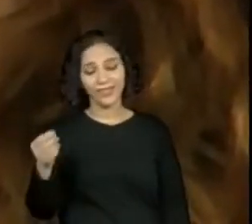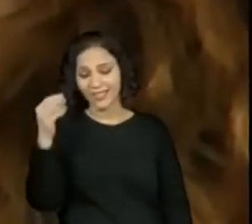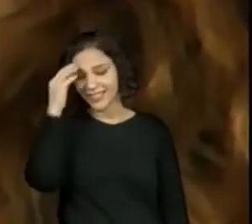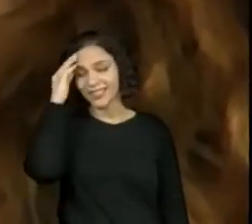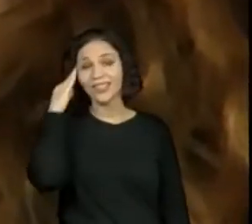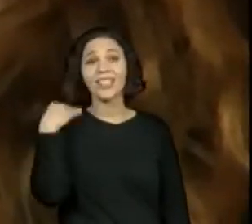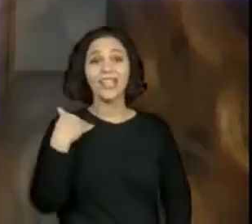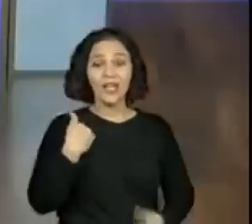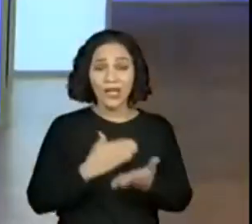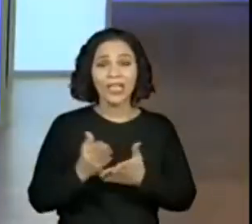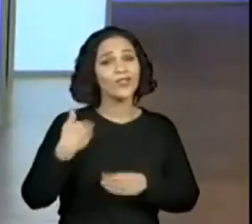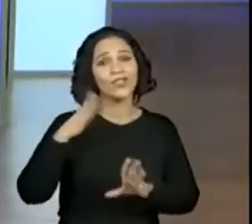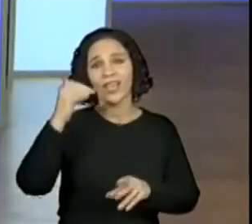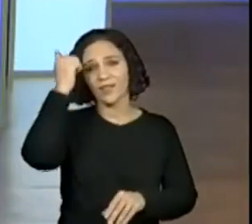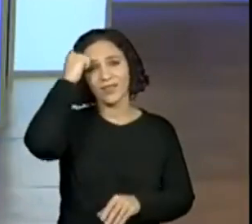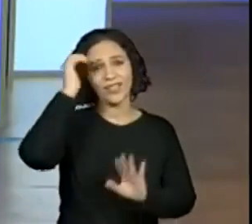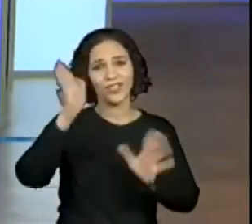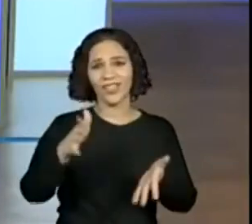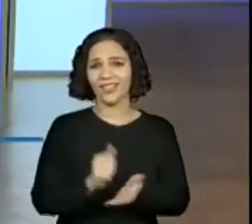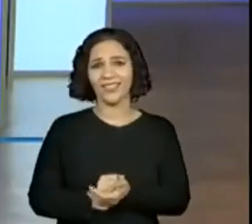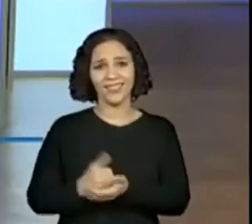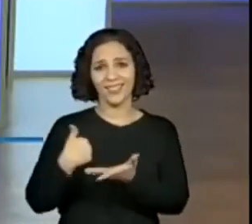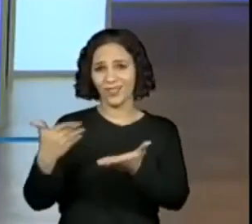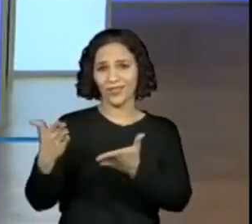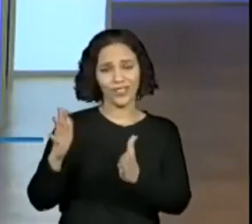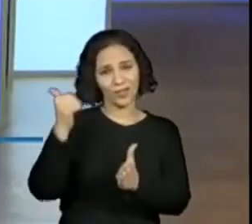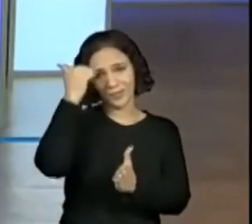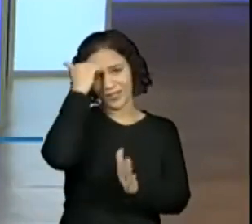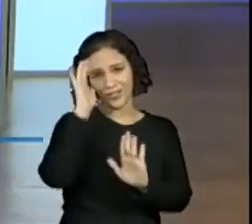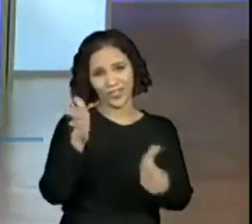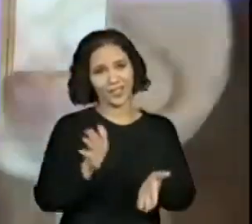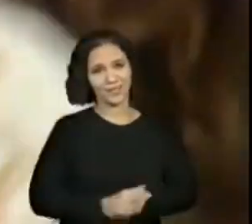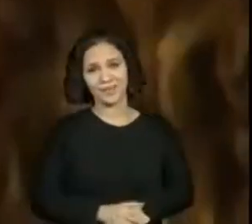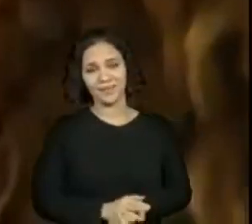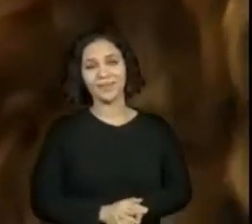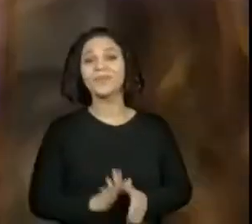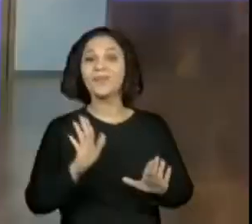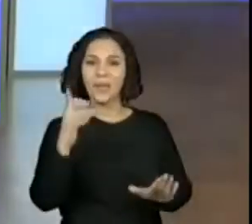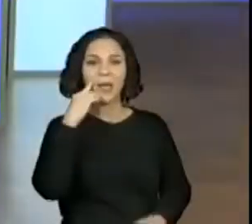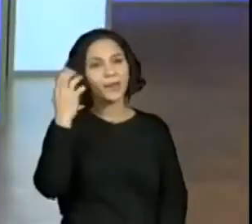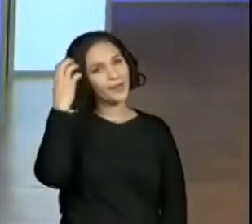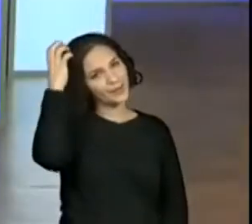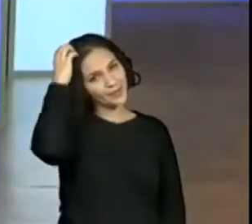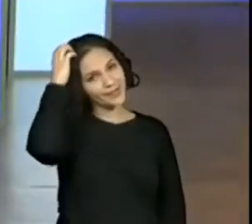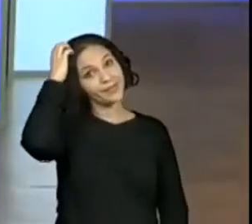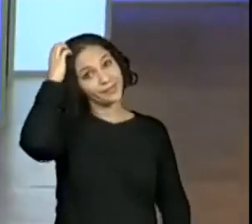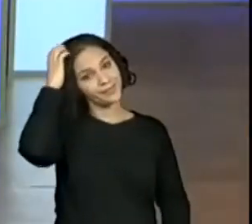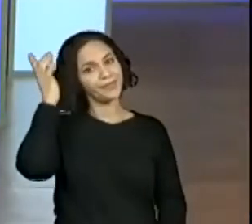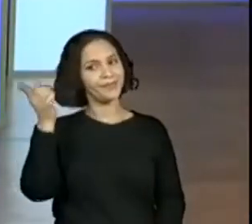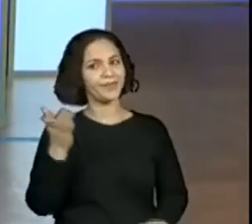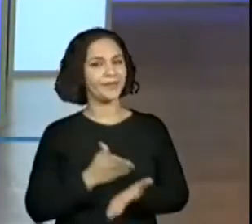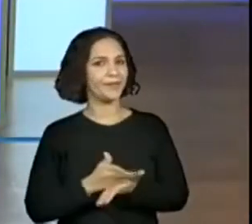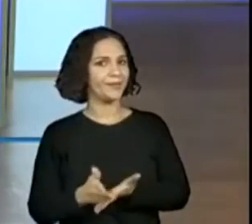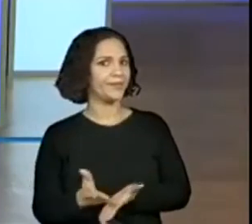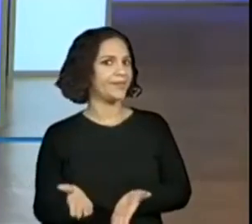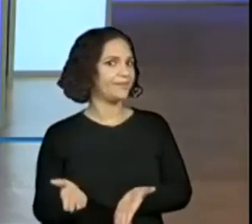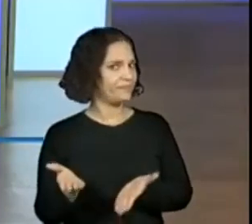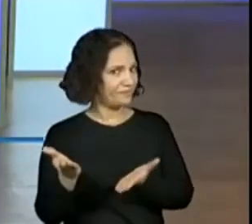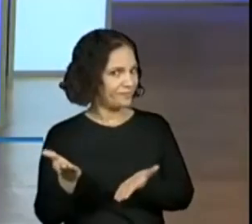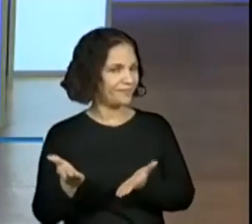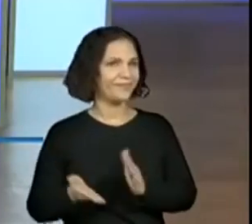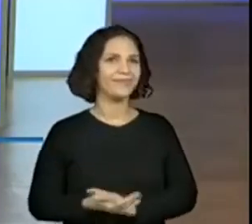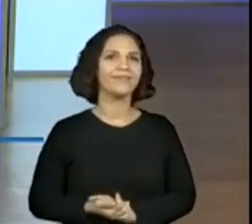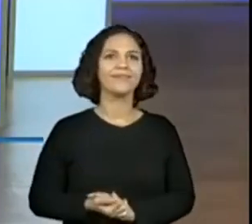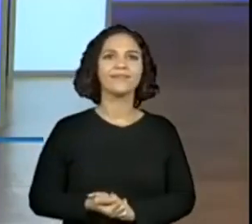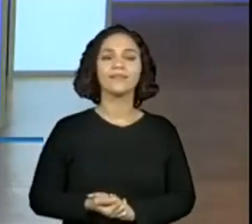a gente começa me arrepender pessoal então vamos lá a que a gente tirou coroa Então quem vai jogar é que